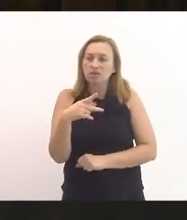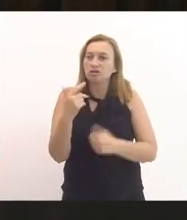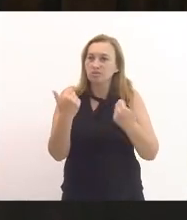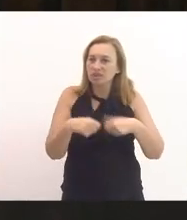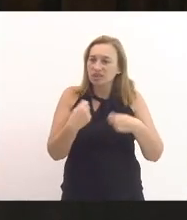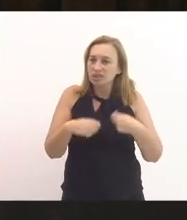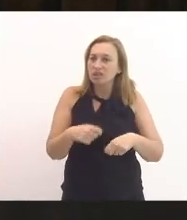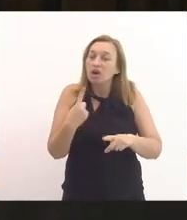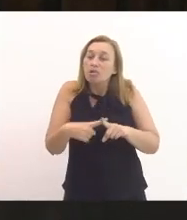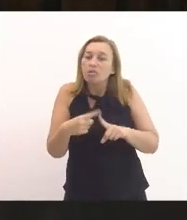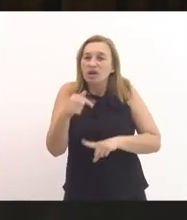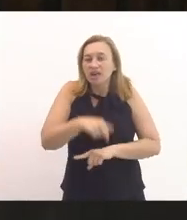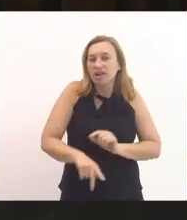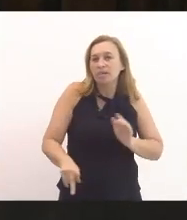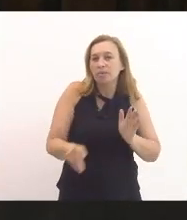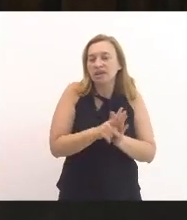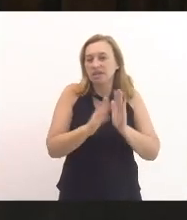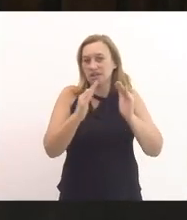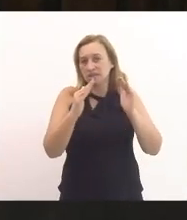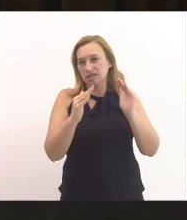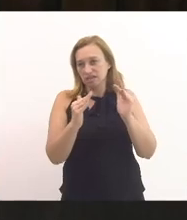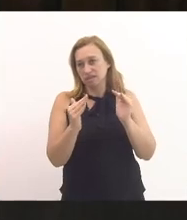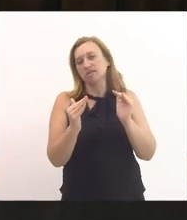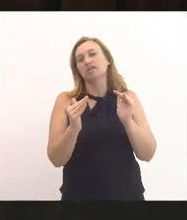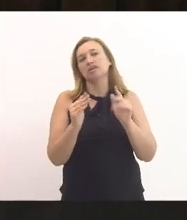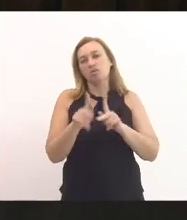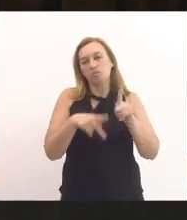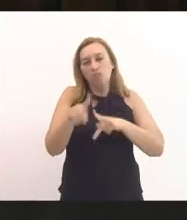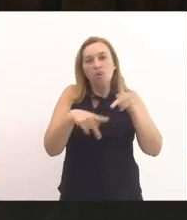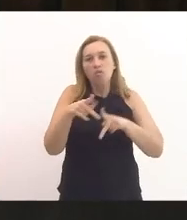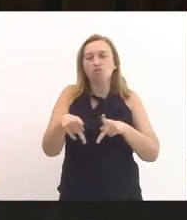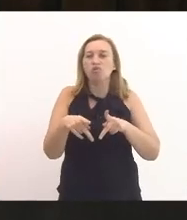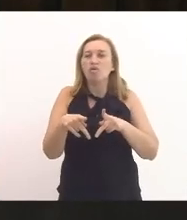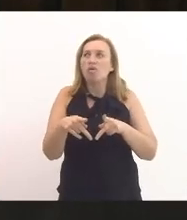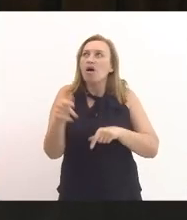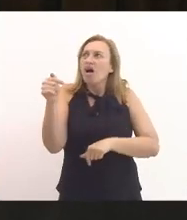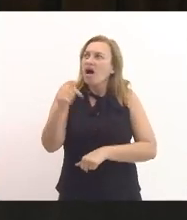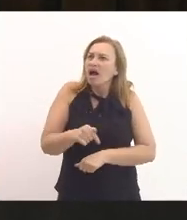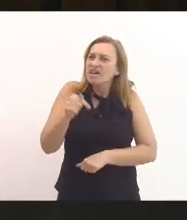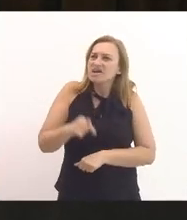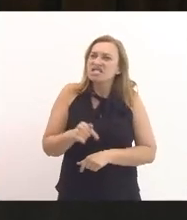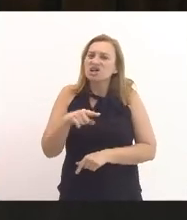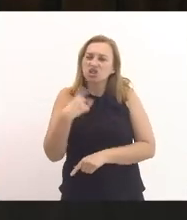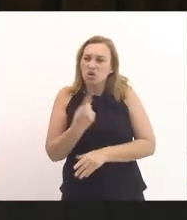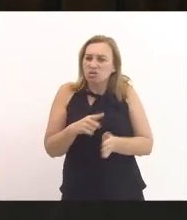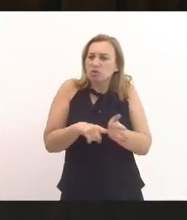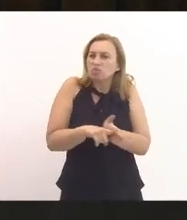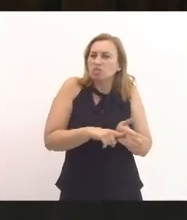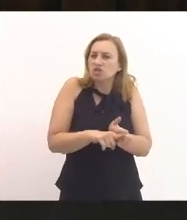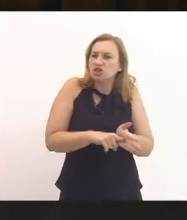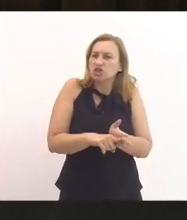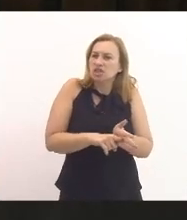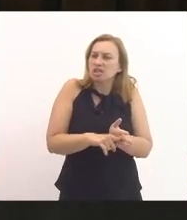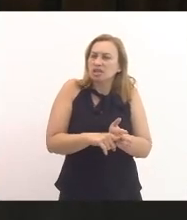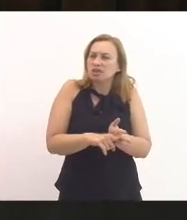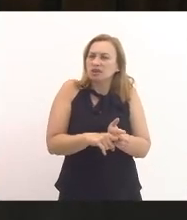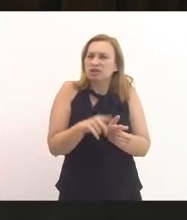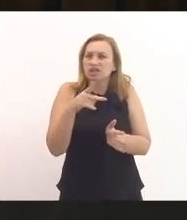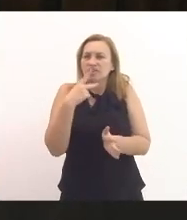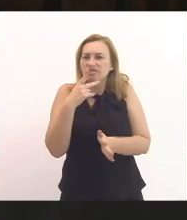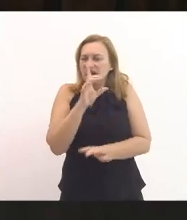porque aqui é a casa do povo aqui nós não estamos como fiscais dos pronunciamentos